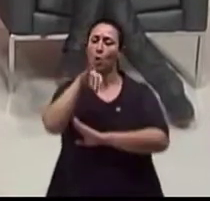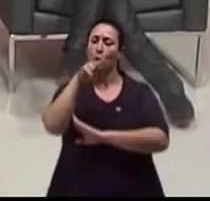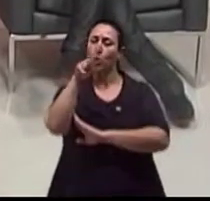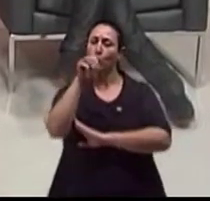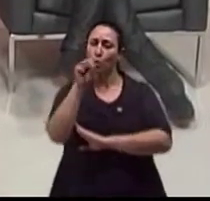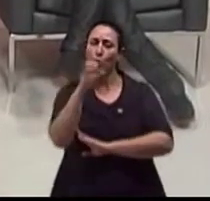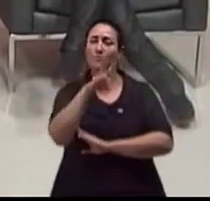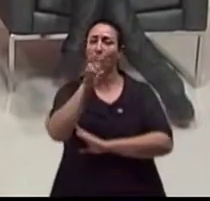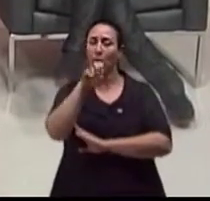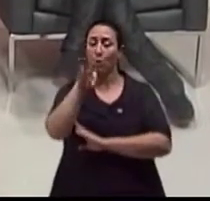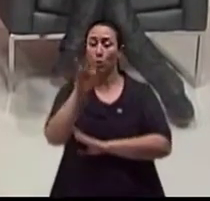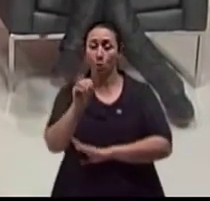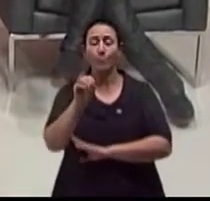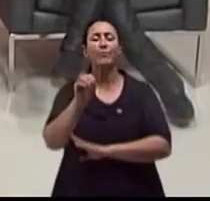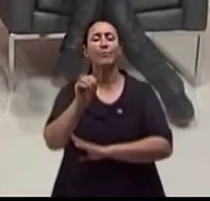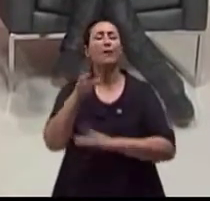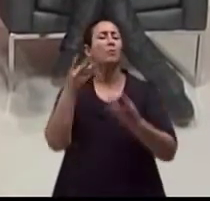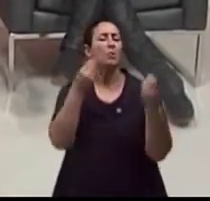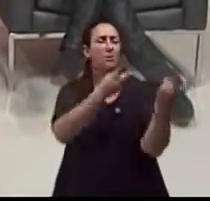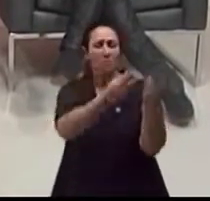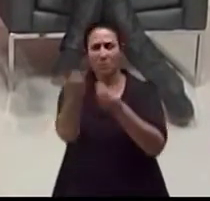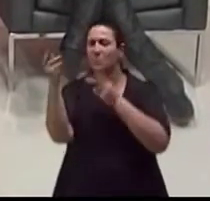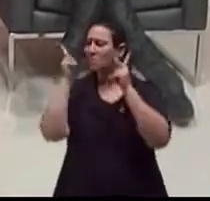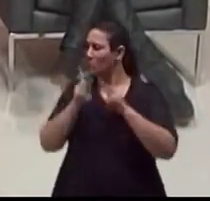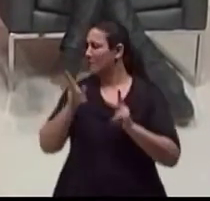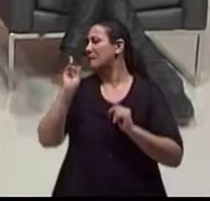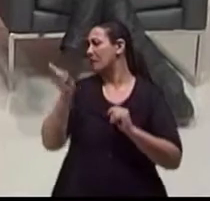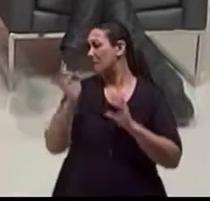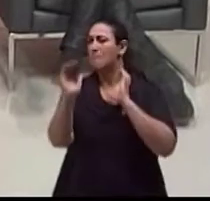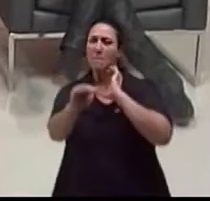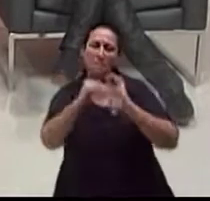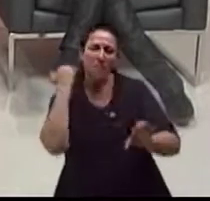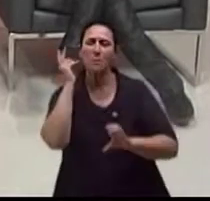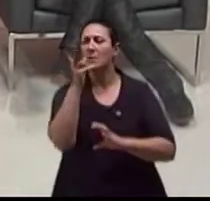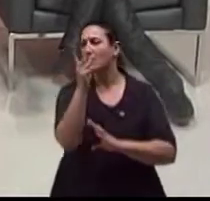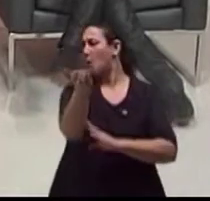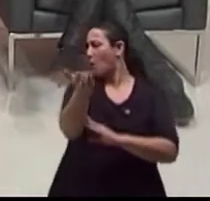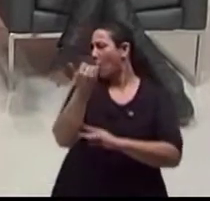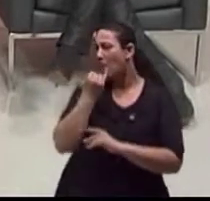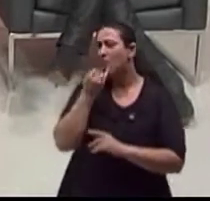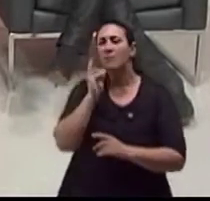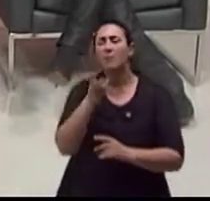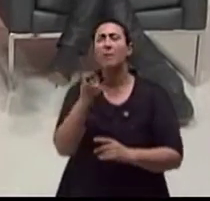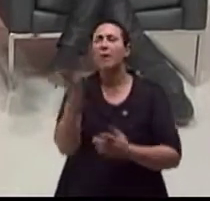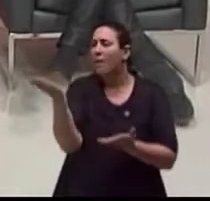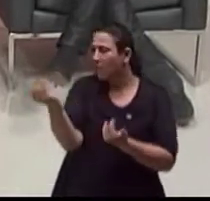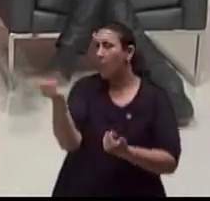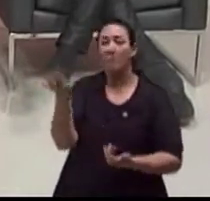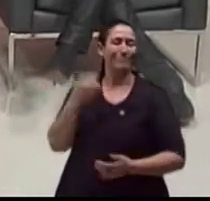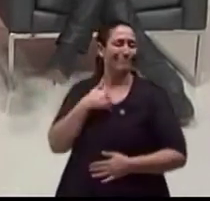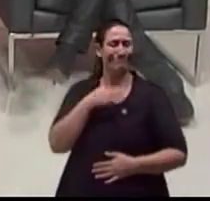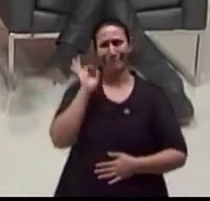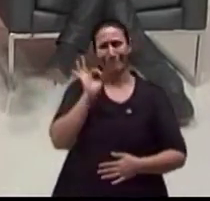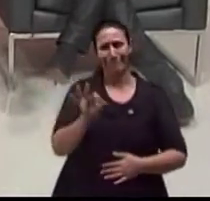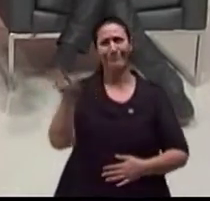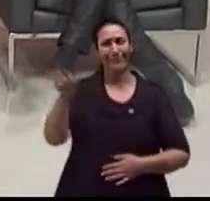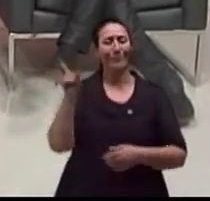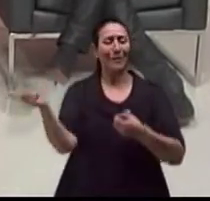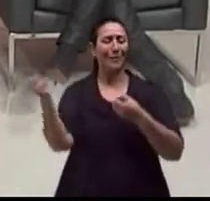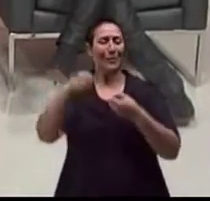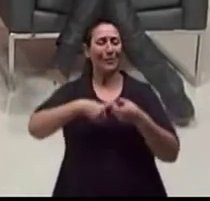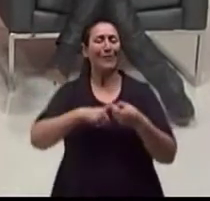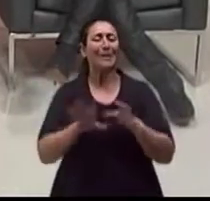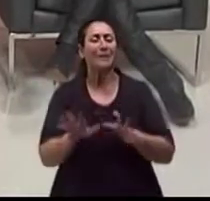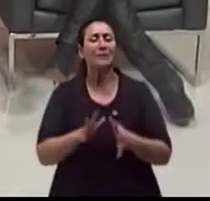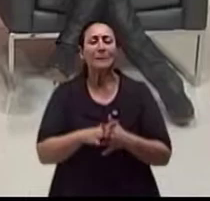do nosso e-mail do nosso telefone muitas vezes para lhe chamar de novamente programa só me chamar isso vai estar aqui de novo certeza é